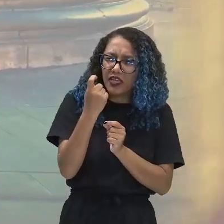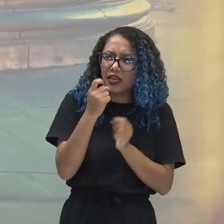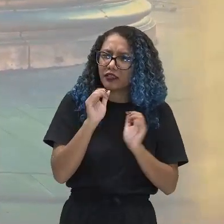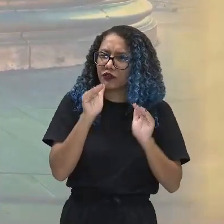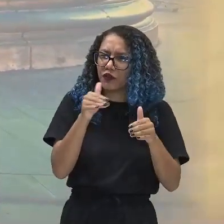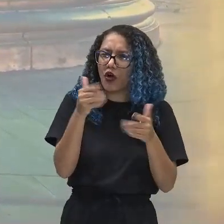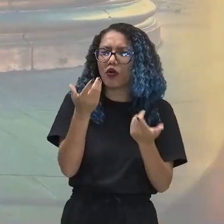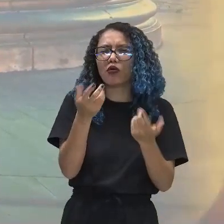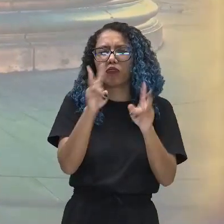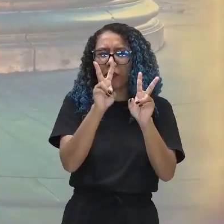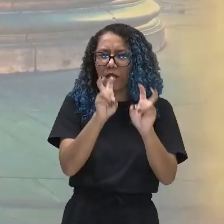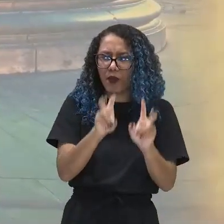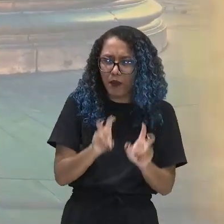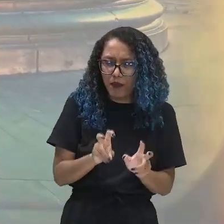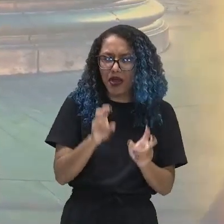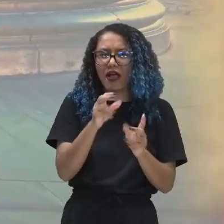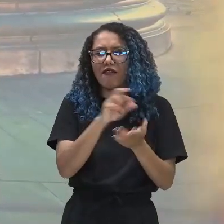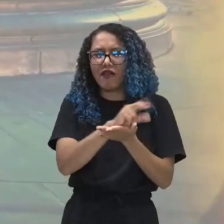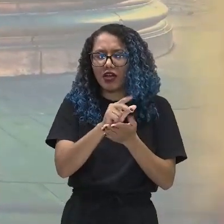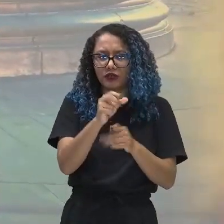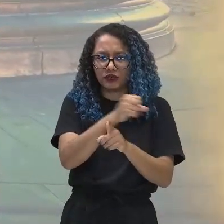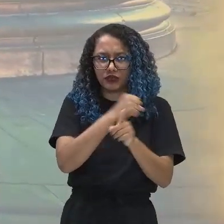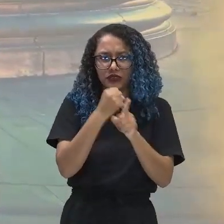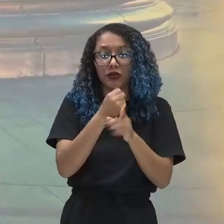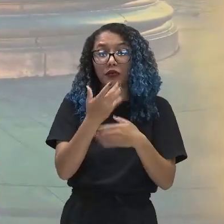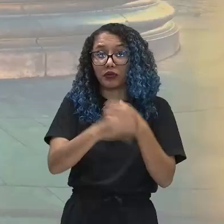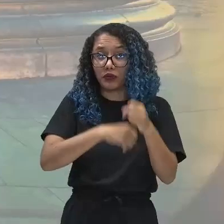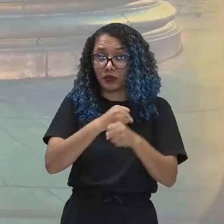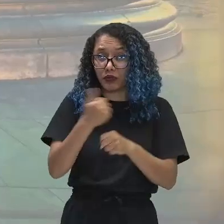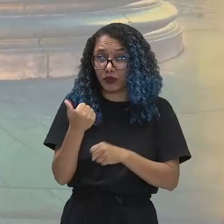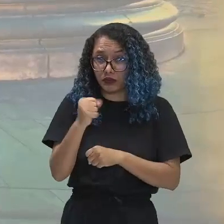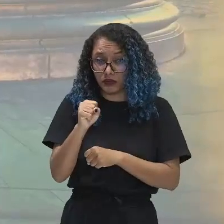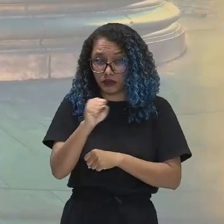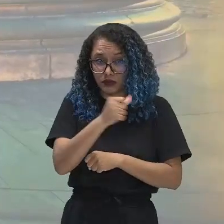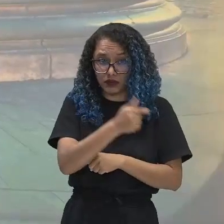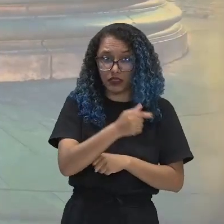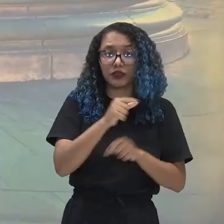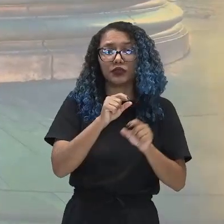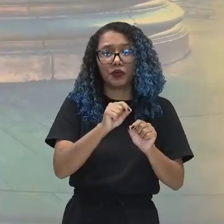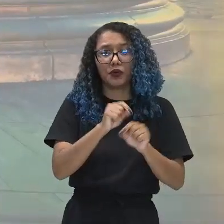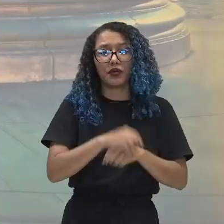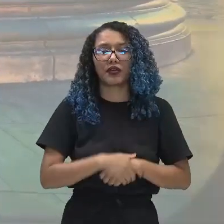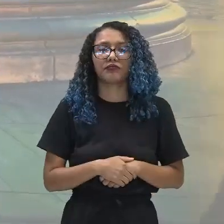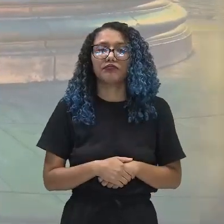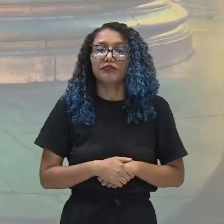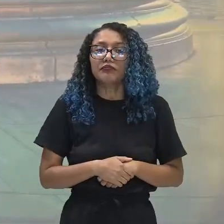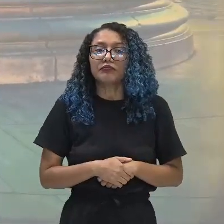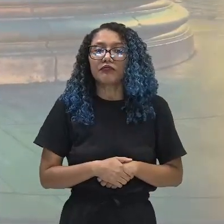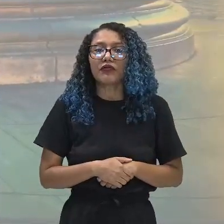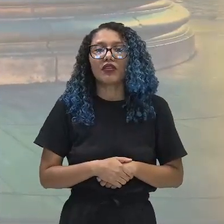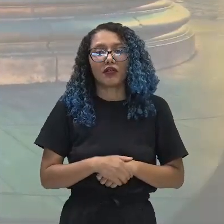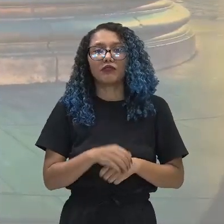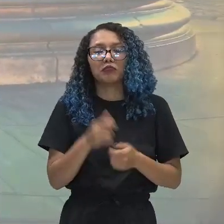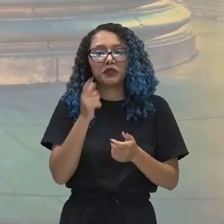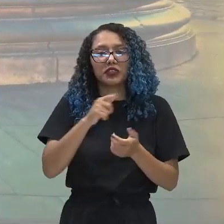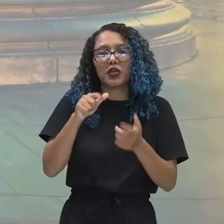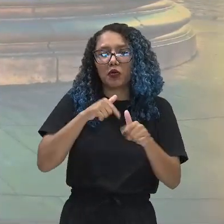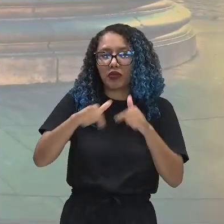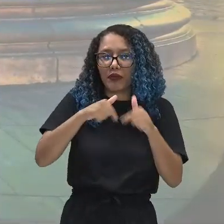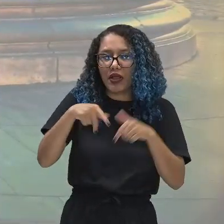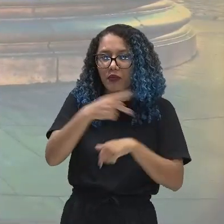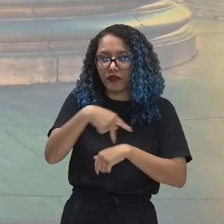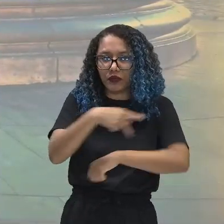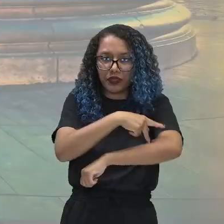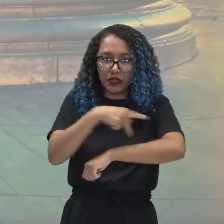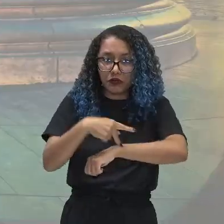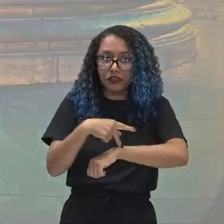Em 1887, foi nomeado professor de Pedagogia e de Ciências Sociais na Faculdade de Bordeaux, sul